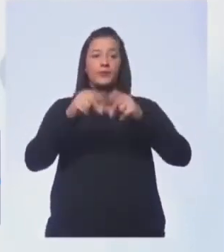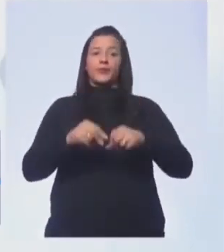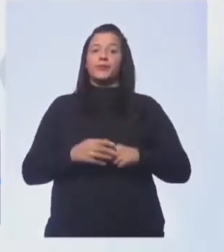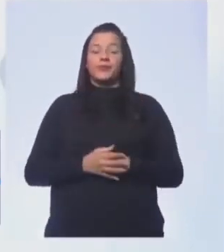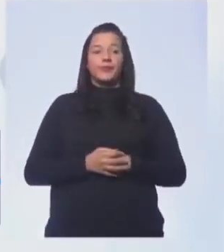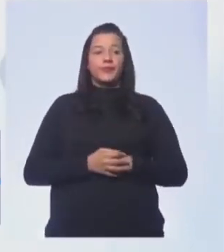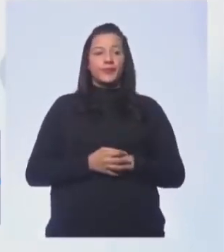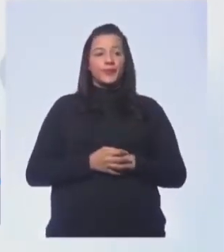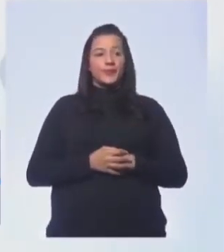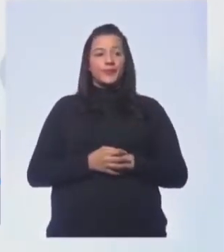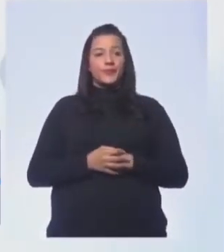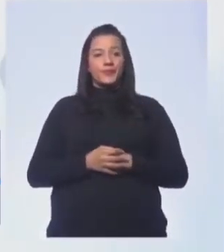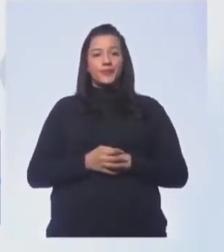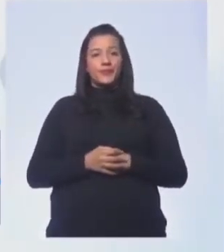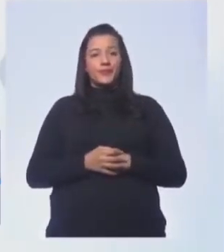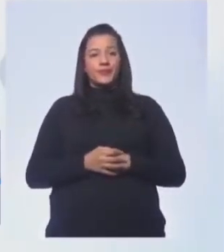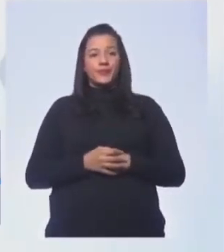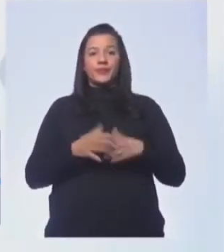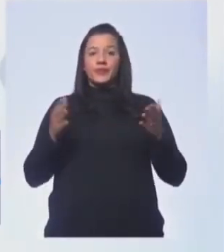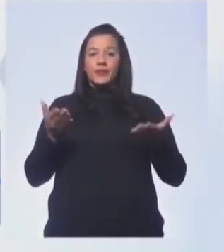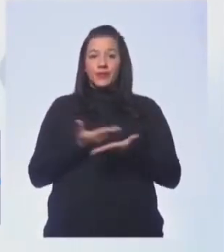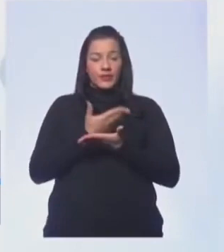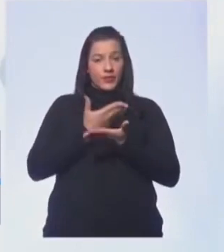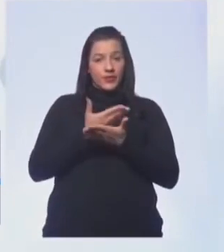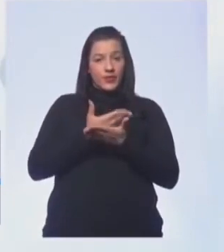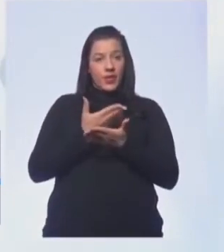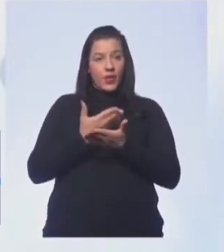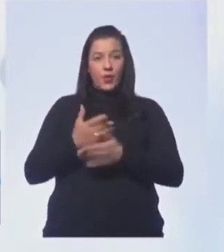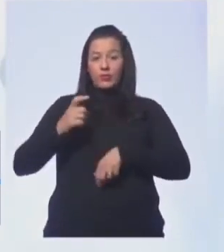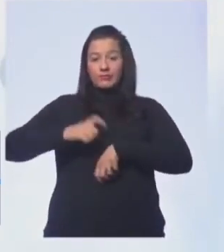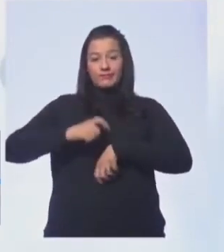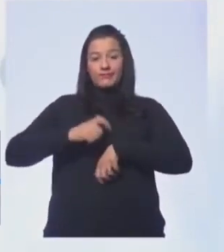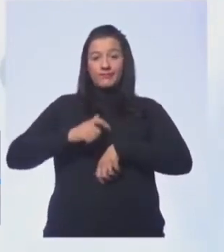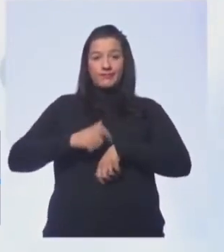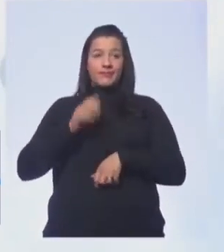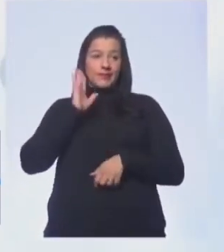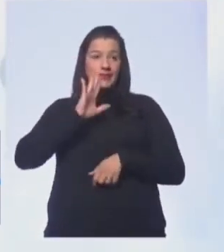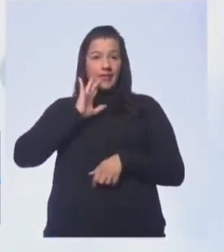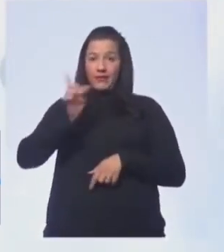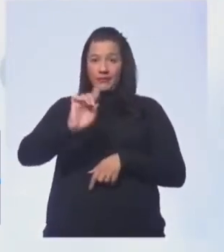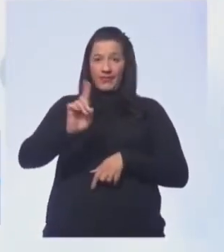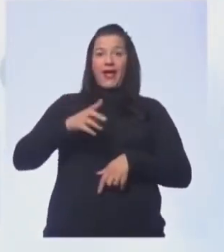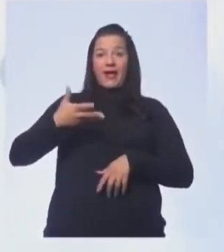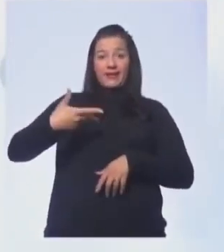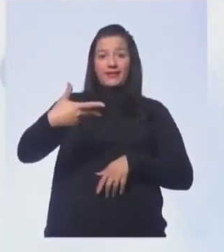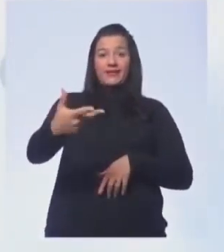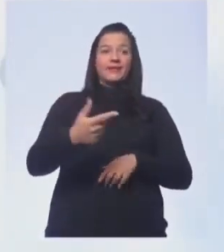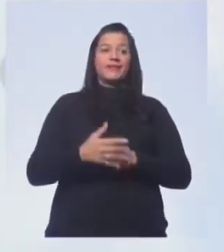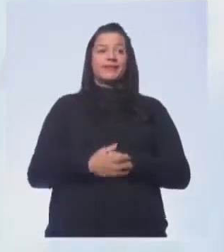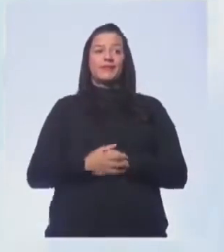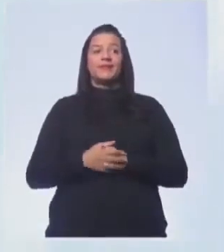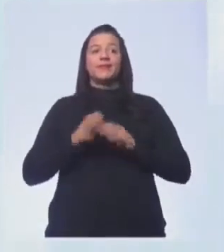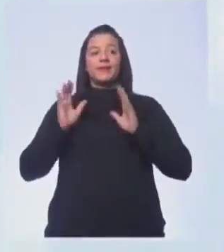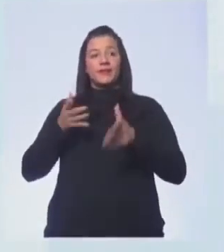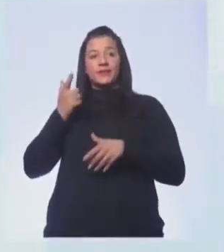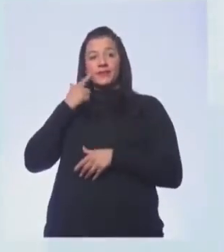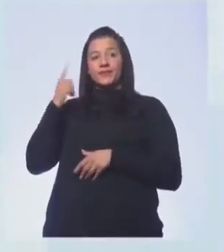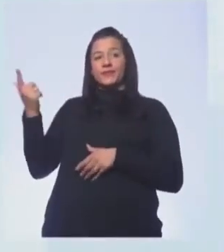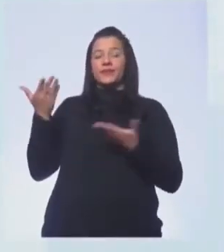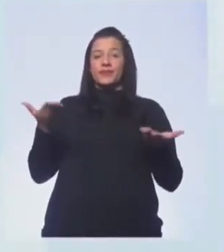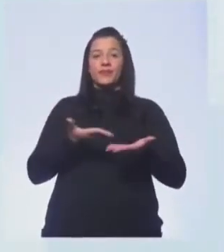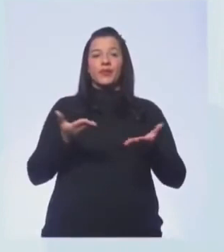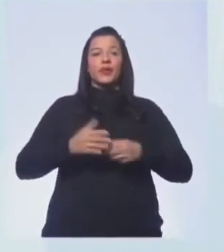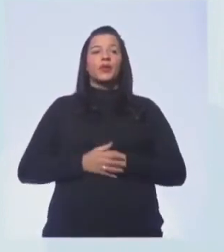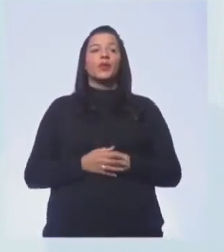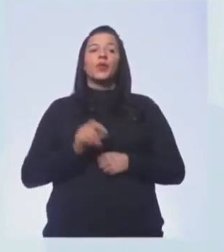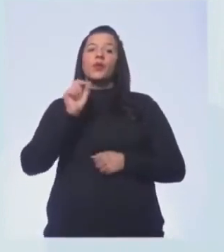aqui, porque nossa aula, nosso tempo não é legal com a gente. Vamos lá, videocast, que é o que a gente trabalhou aí na aula. O